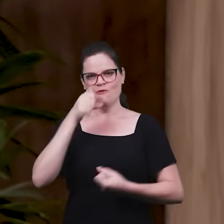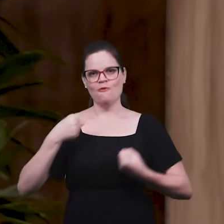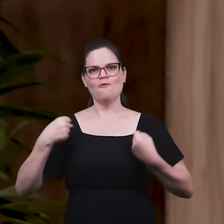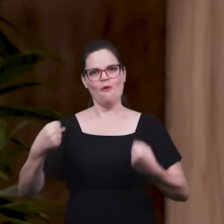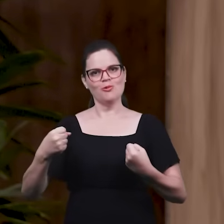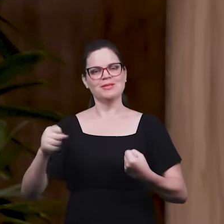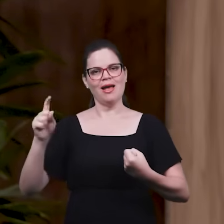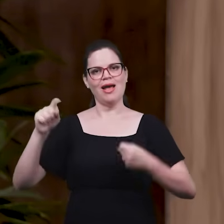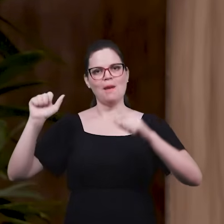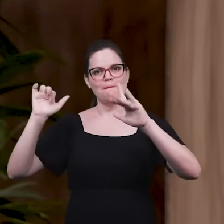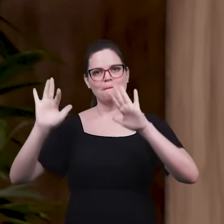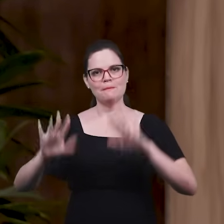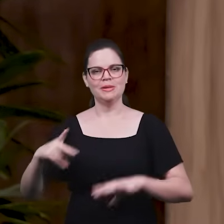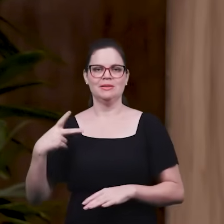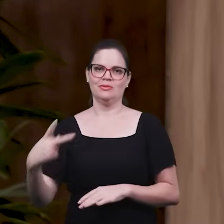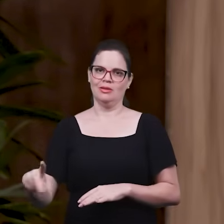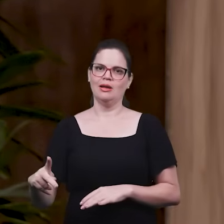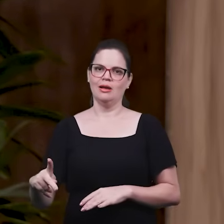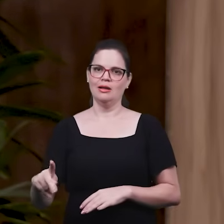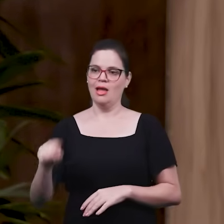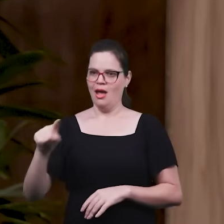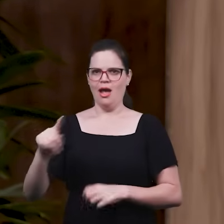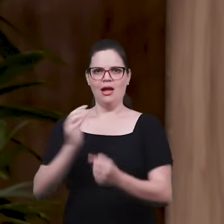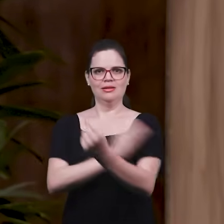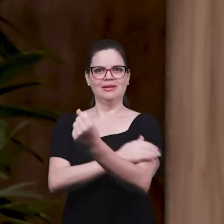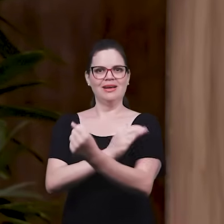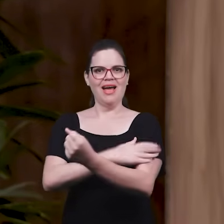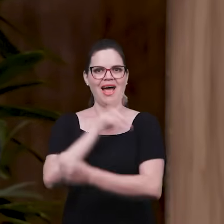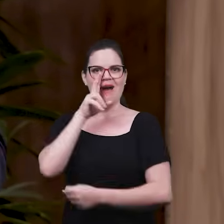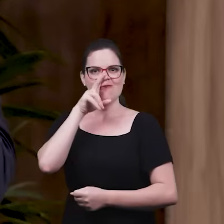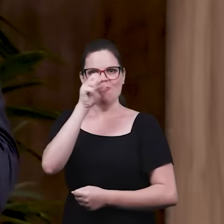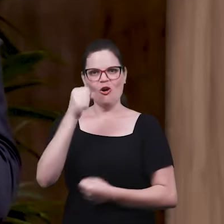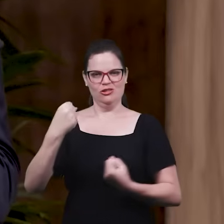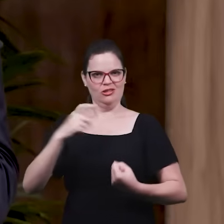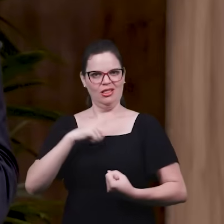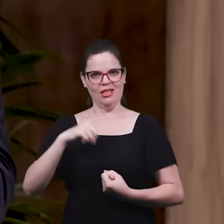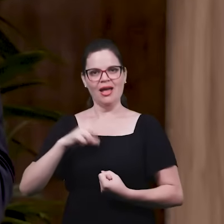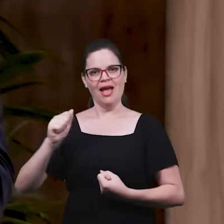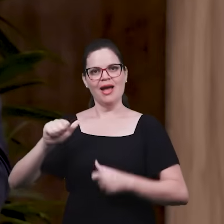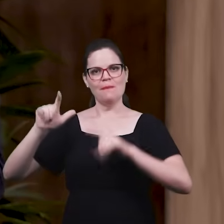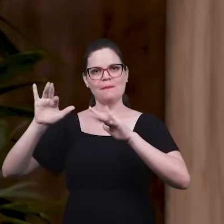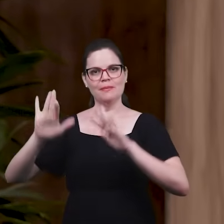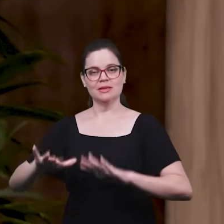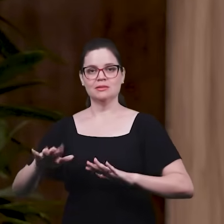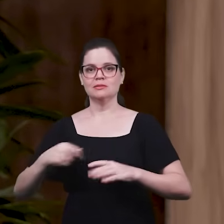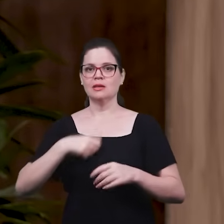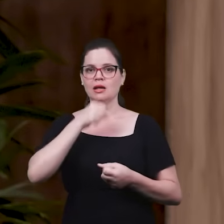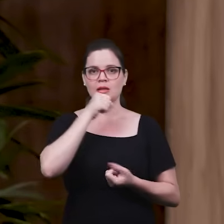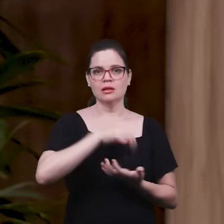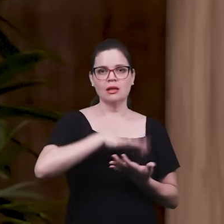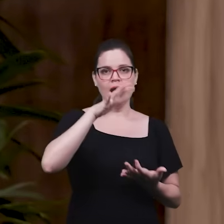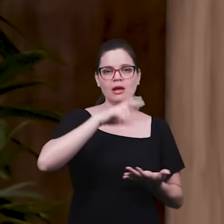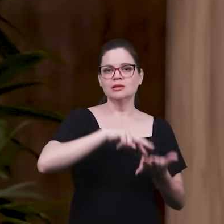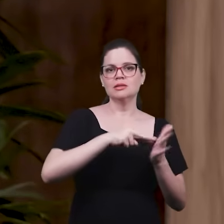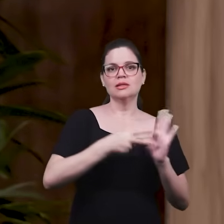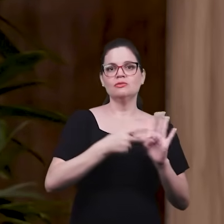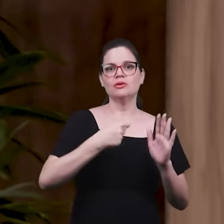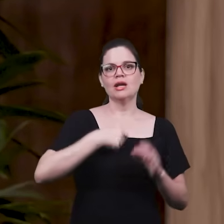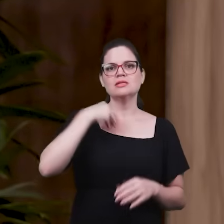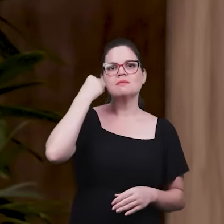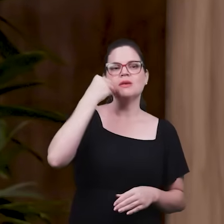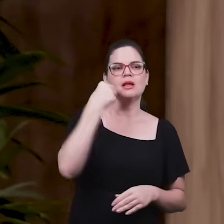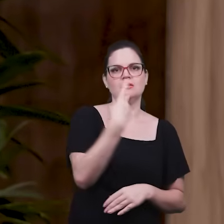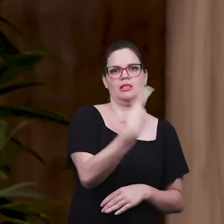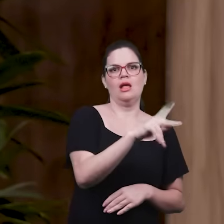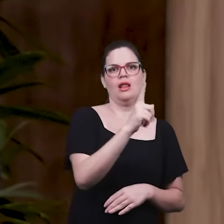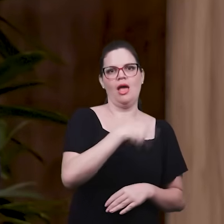coroa, né? A força do jovem. A do ancião são os seus cabelos brancos. Ou seja, nós devemos usar essa força